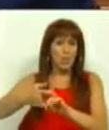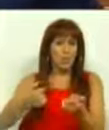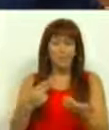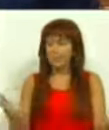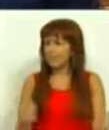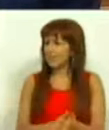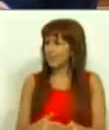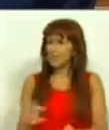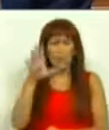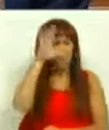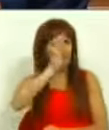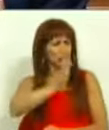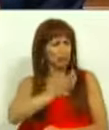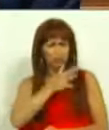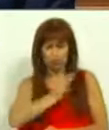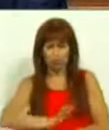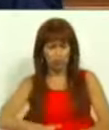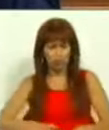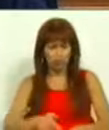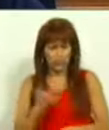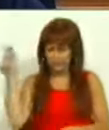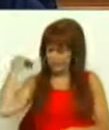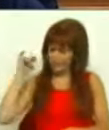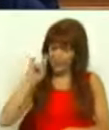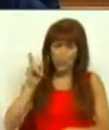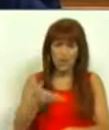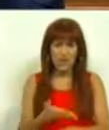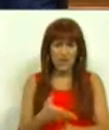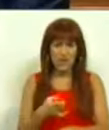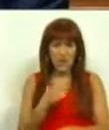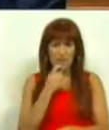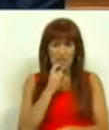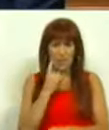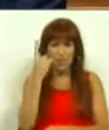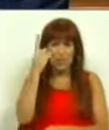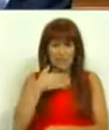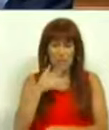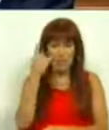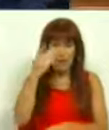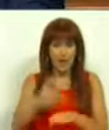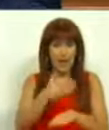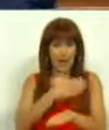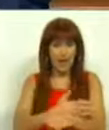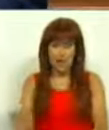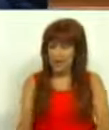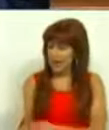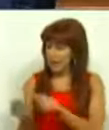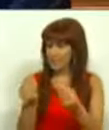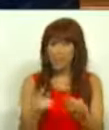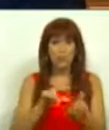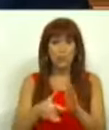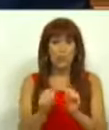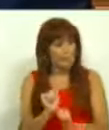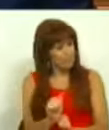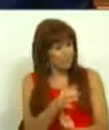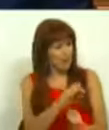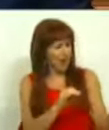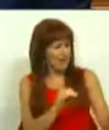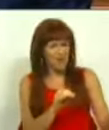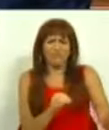A verdade é que o Governo já concretizou no passado dia 19 de Abril, uma semana antes da apresentação do projeto do